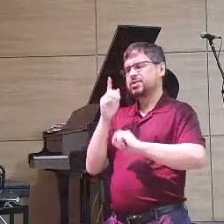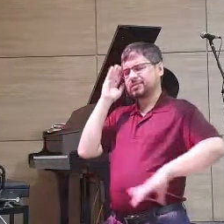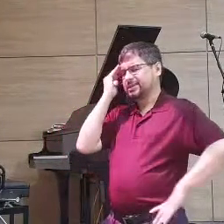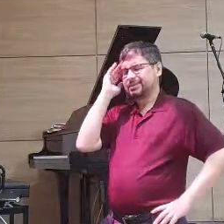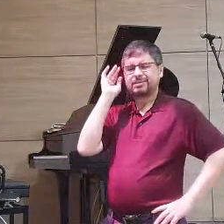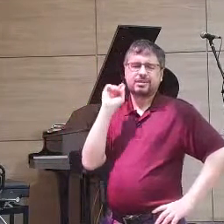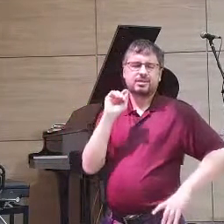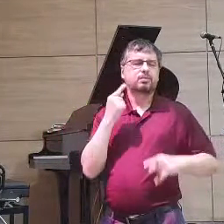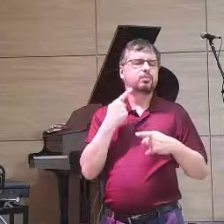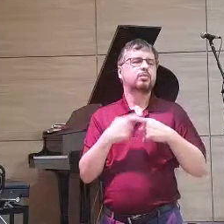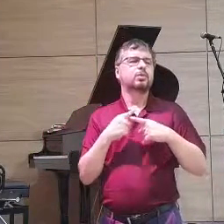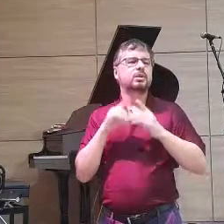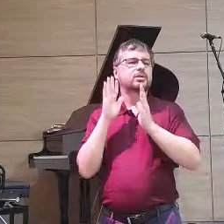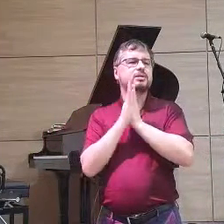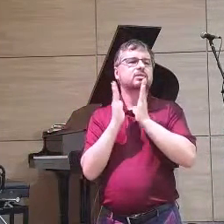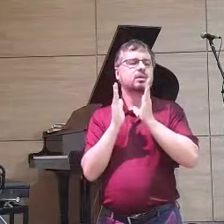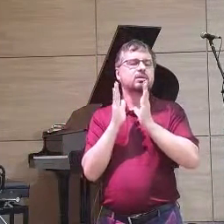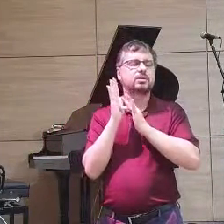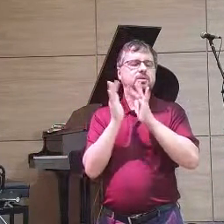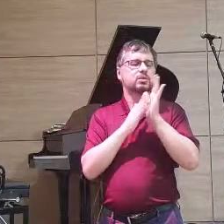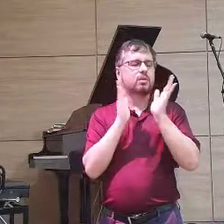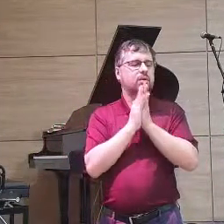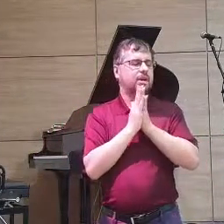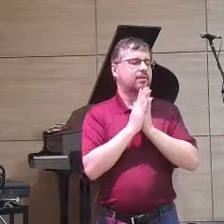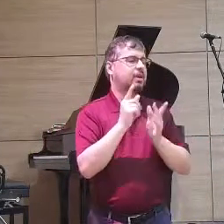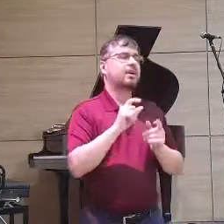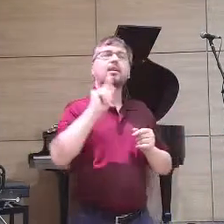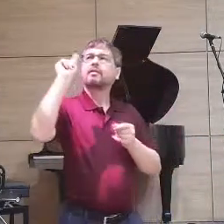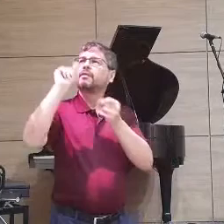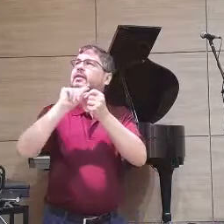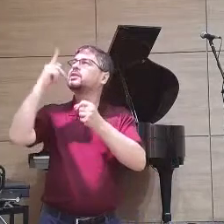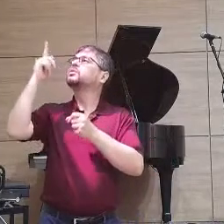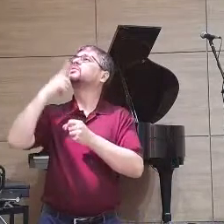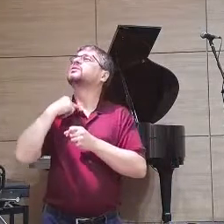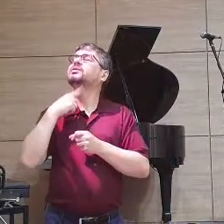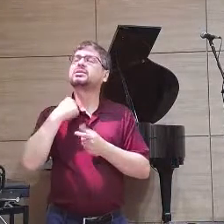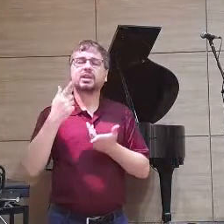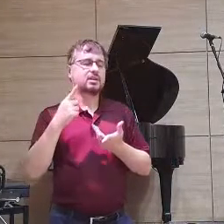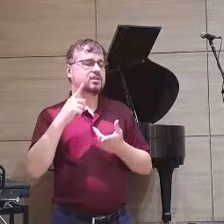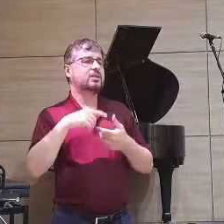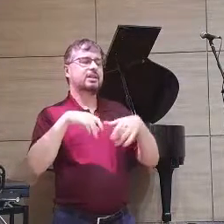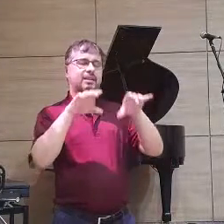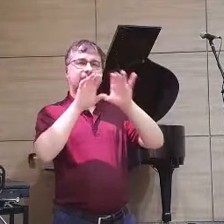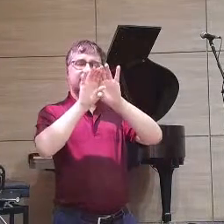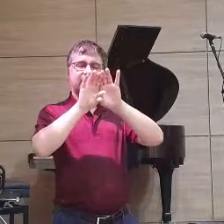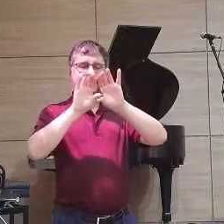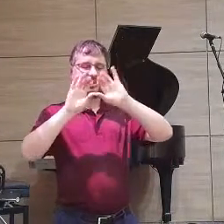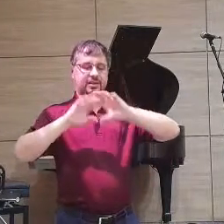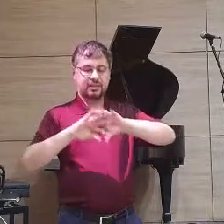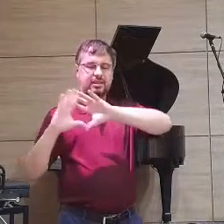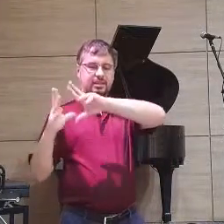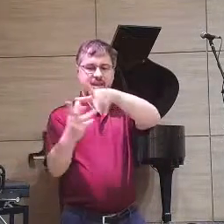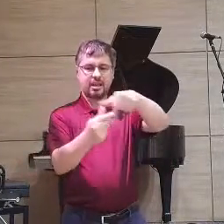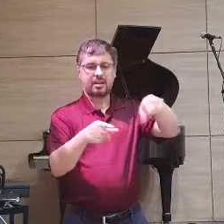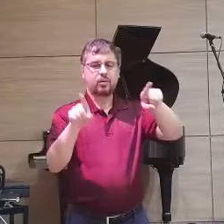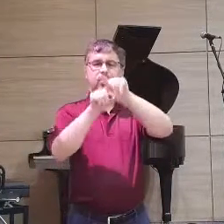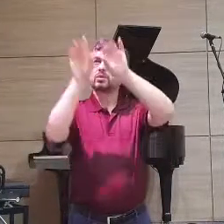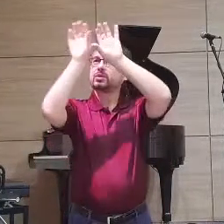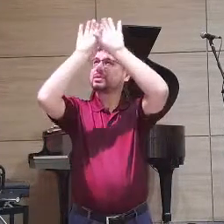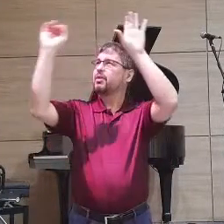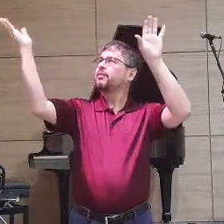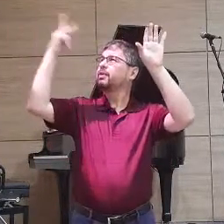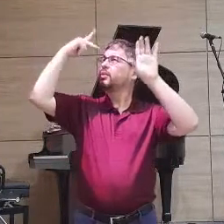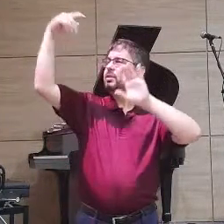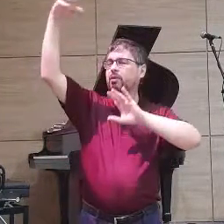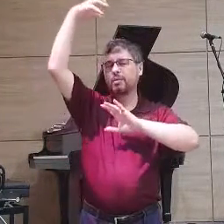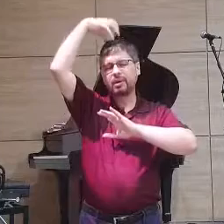ao pai e diga Senhor seja feita a tua vontade assim na terra como no céu venha o teu reino venha o teu reino